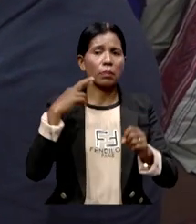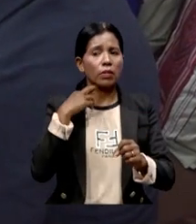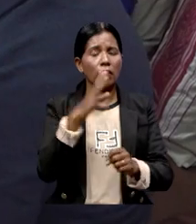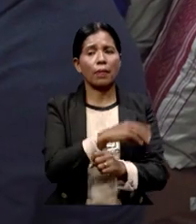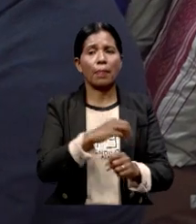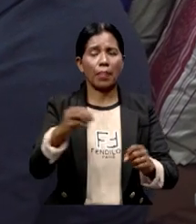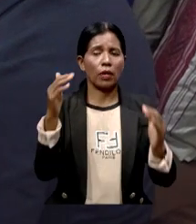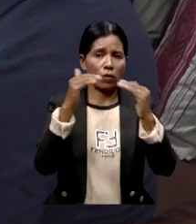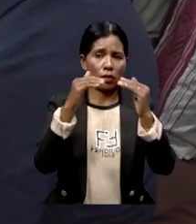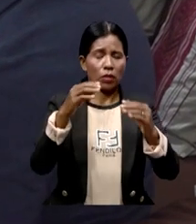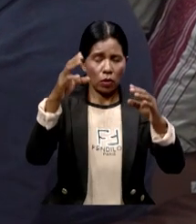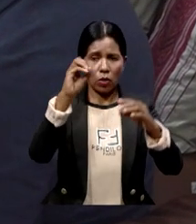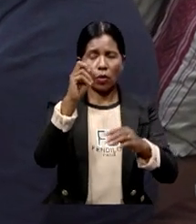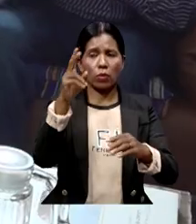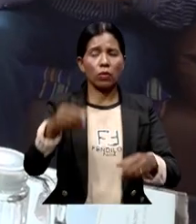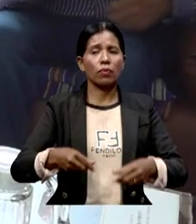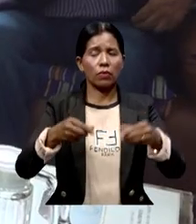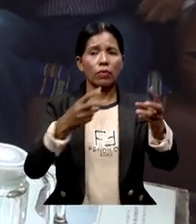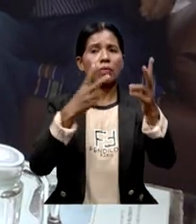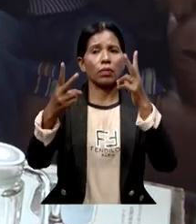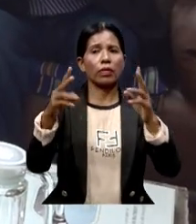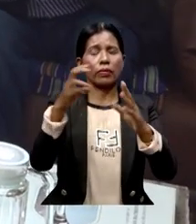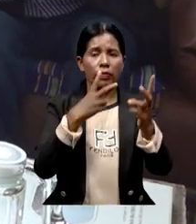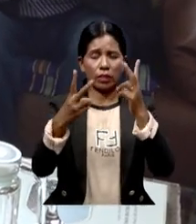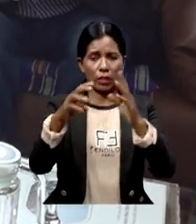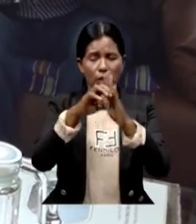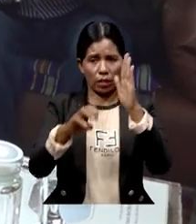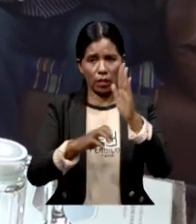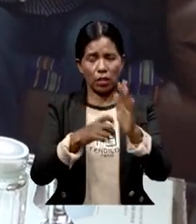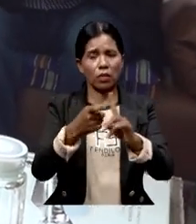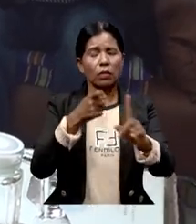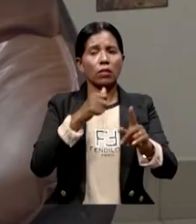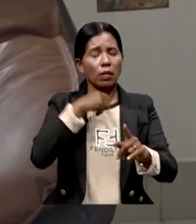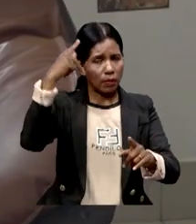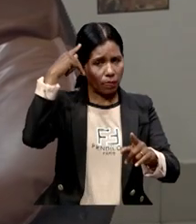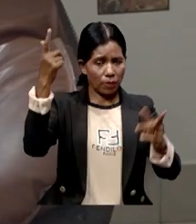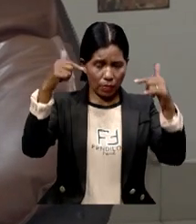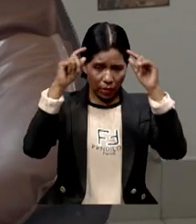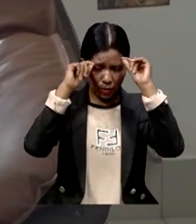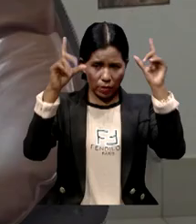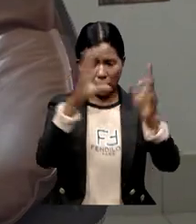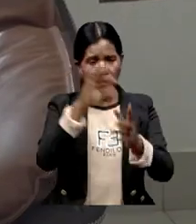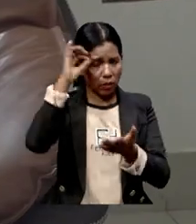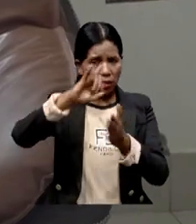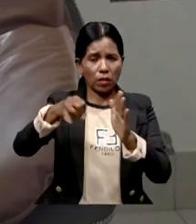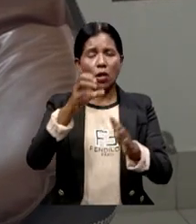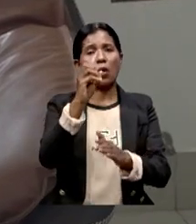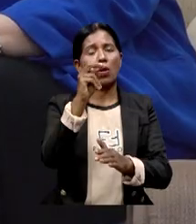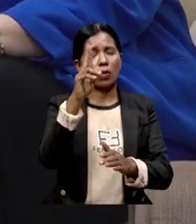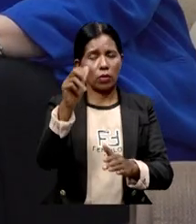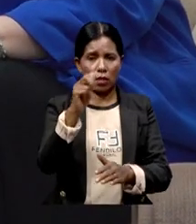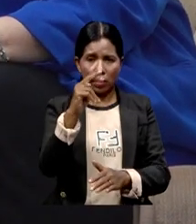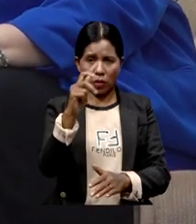encontro, né, ONU Felisita Timor-Leste, também Simona visita Estado, no Apostólica, José e Sua Santidade, Papa Francisco, no secretário-geral ONU, António